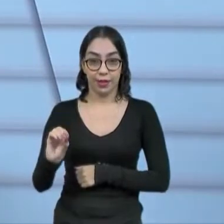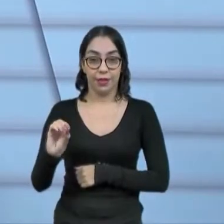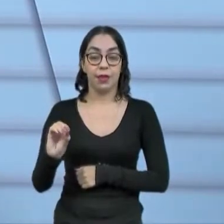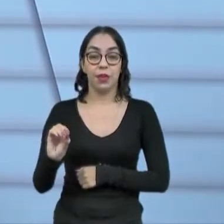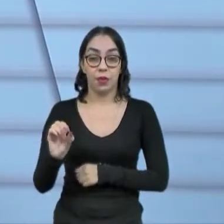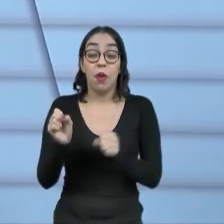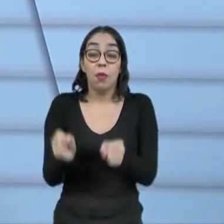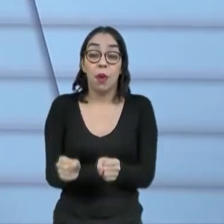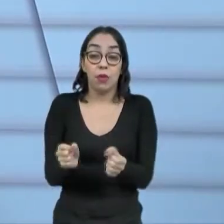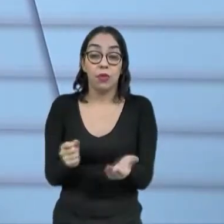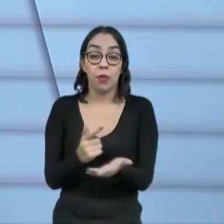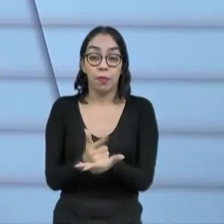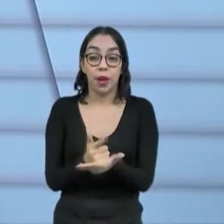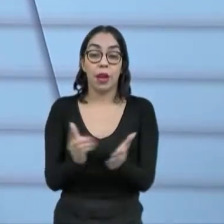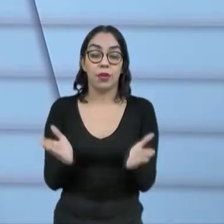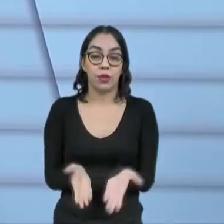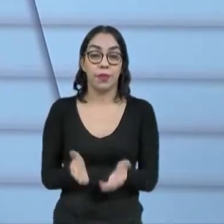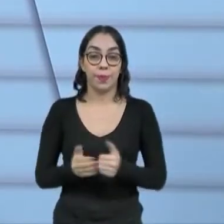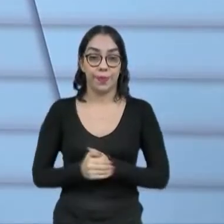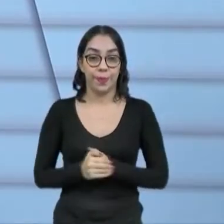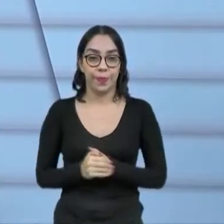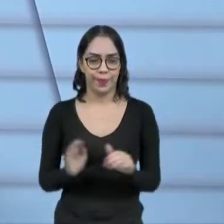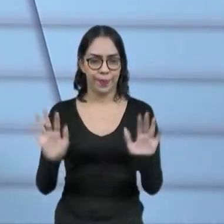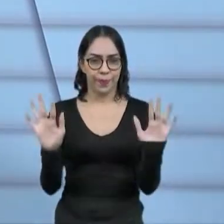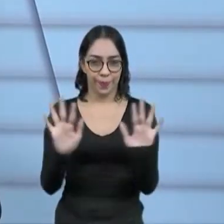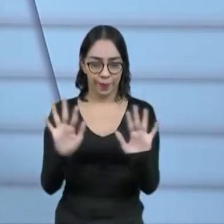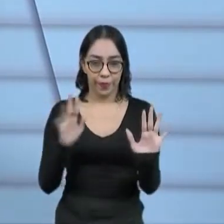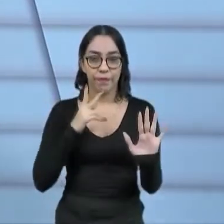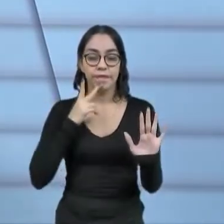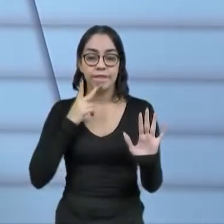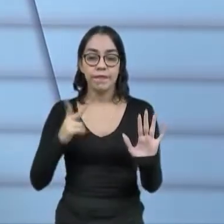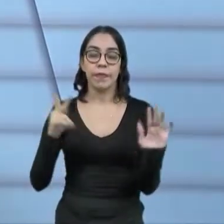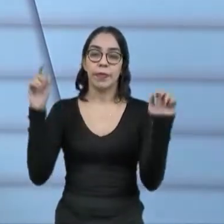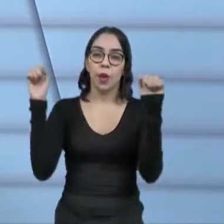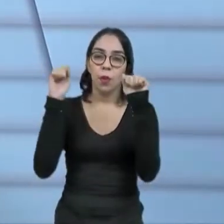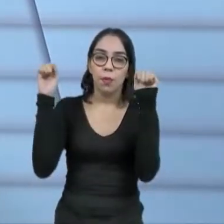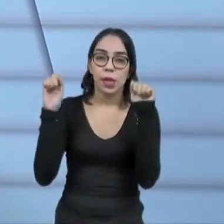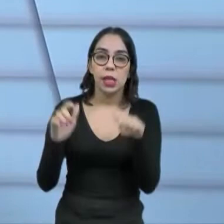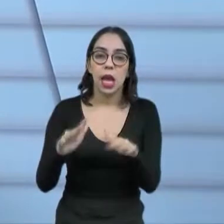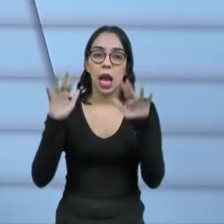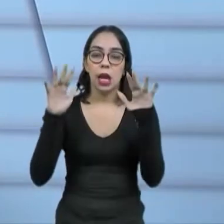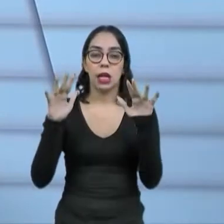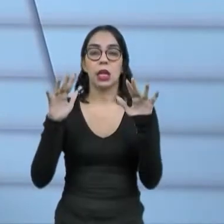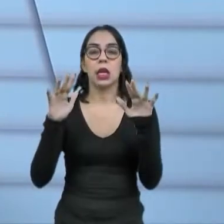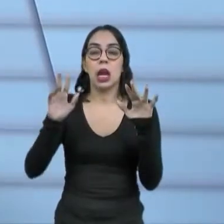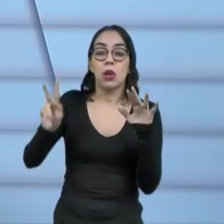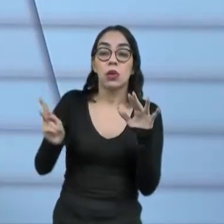nas melhores livrarias do país. Ô Lira, o milagre, ou o suposto milagre,